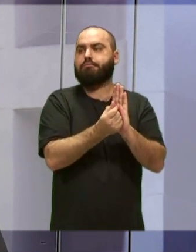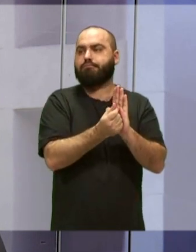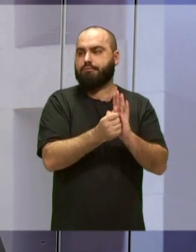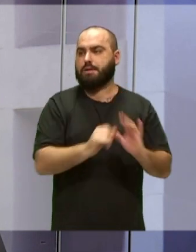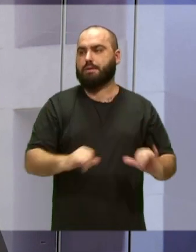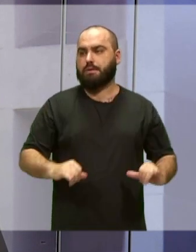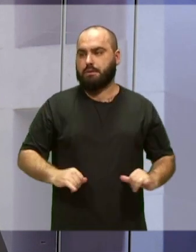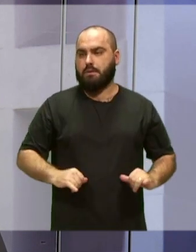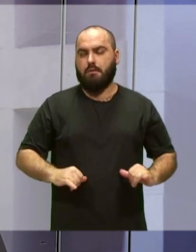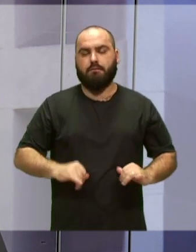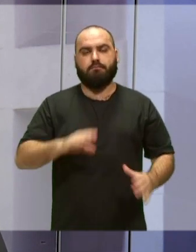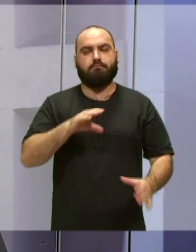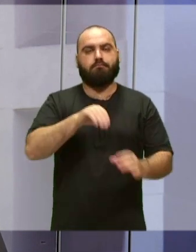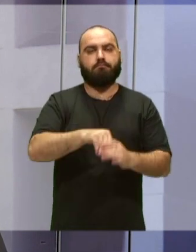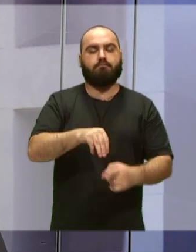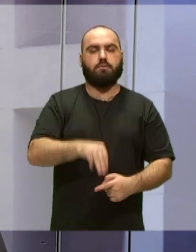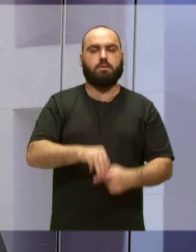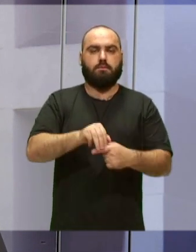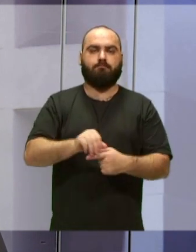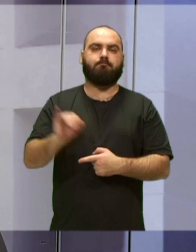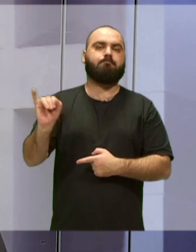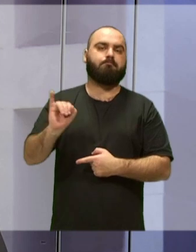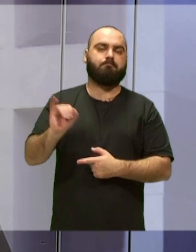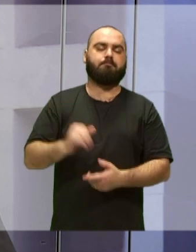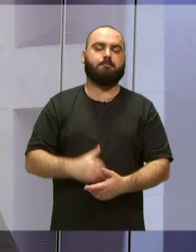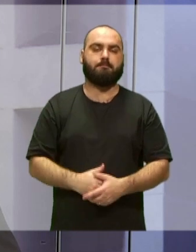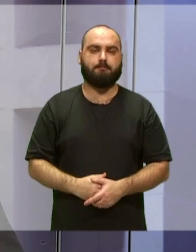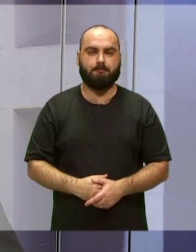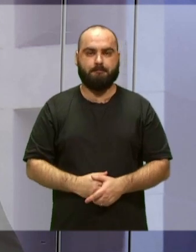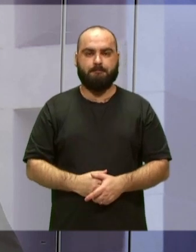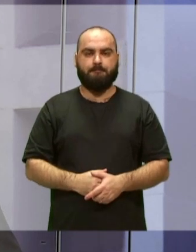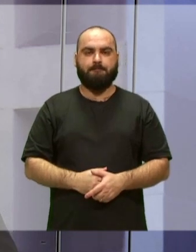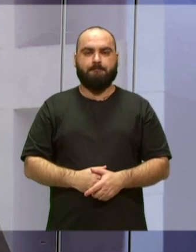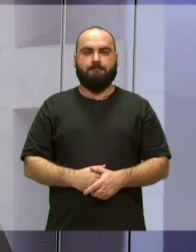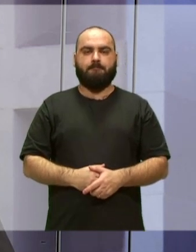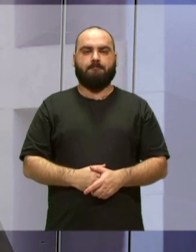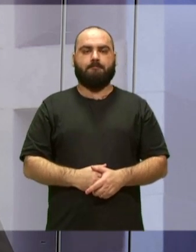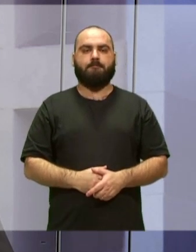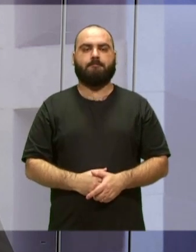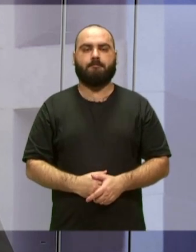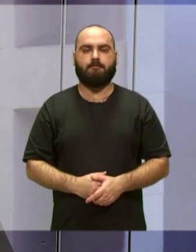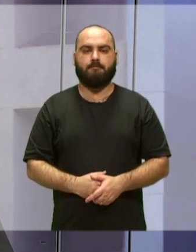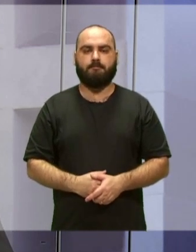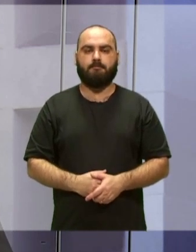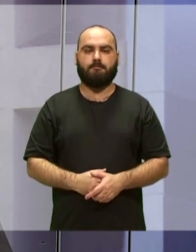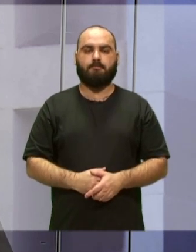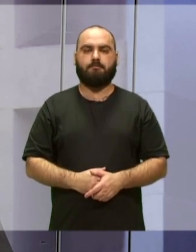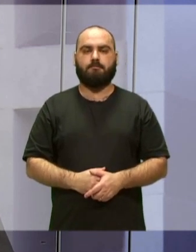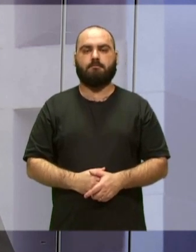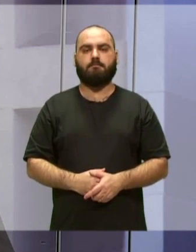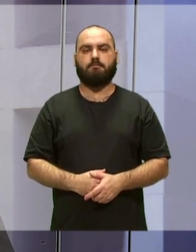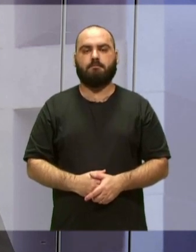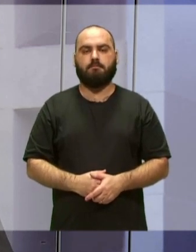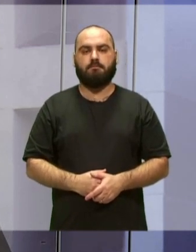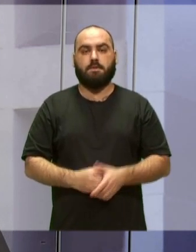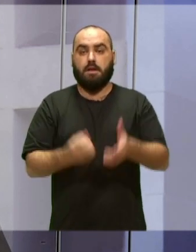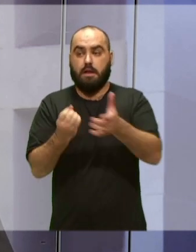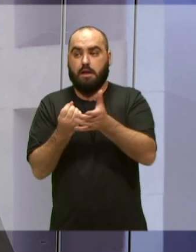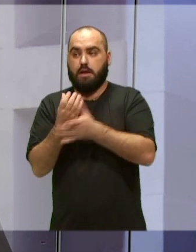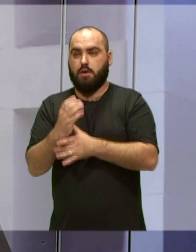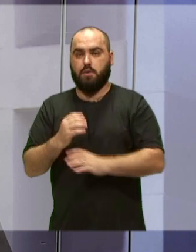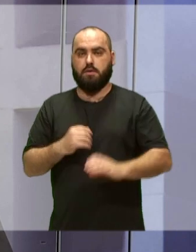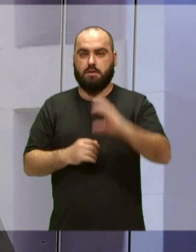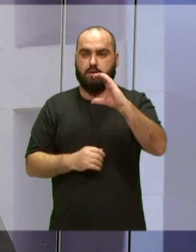diretamente dentro desse processo nós eh foi estar um uma uma uma CPI essa